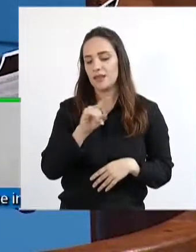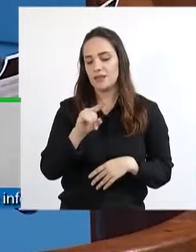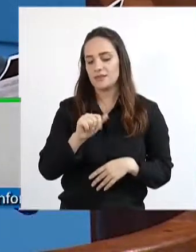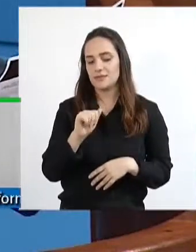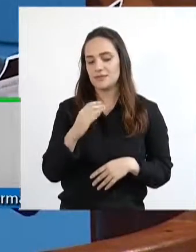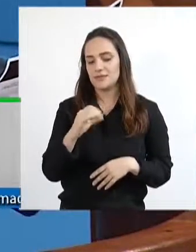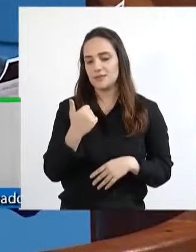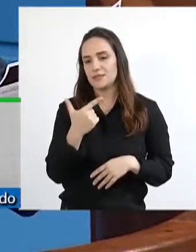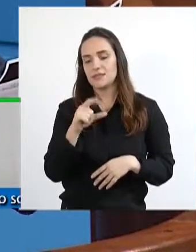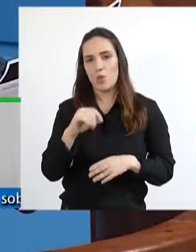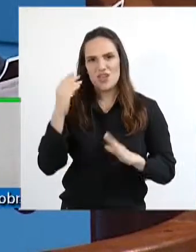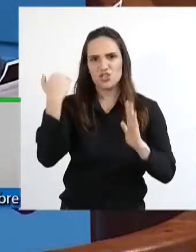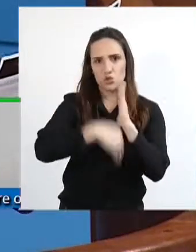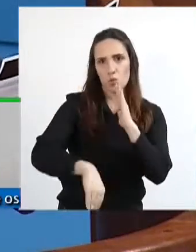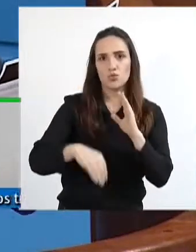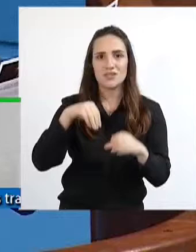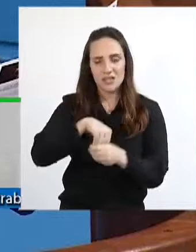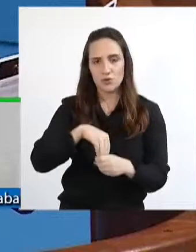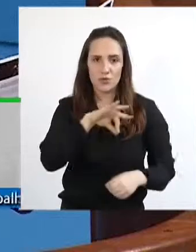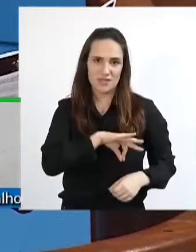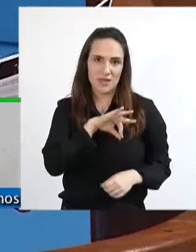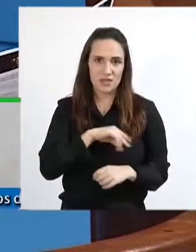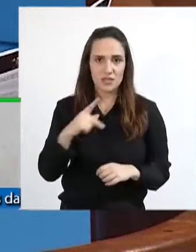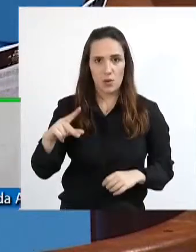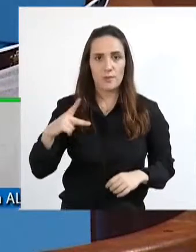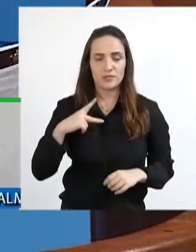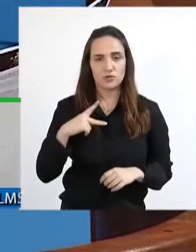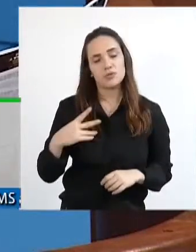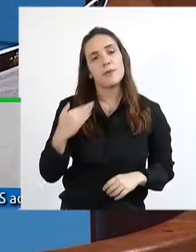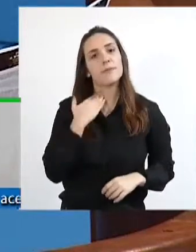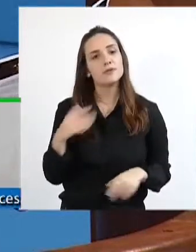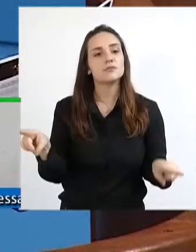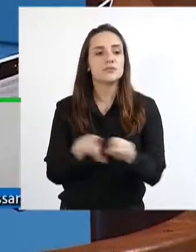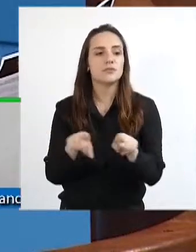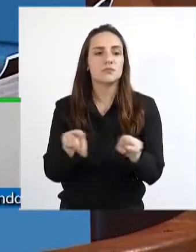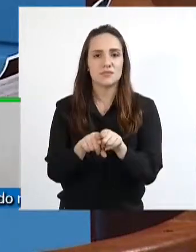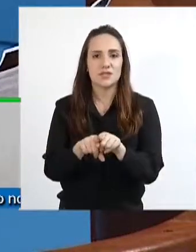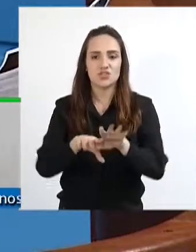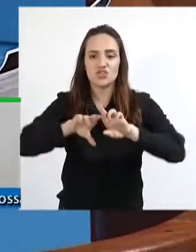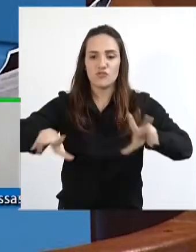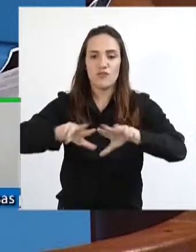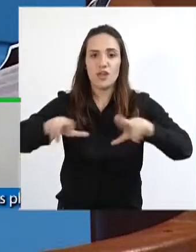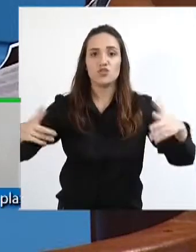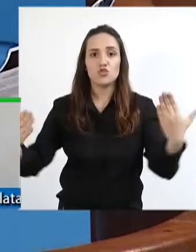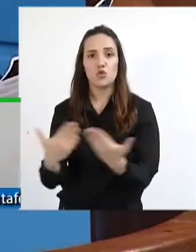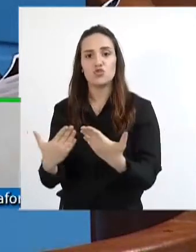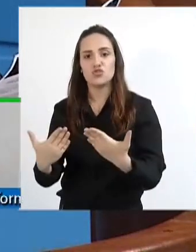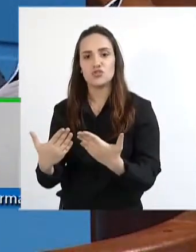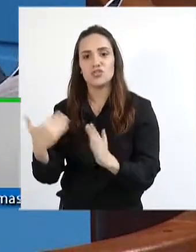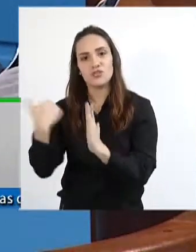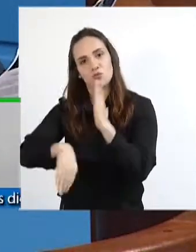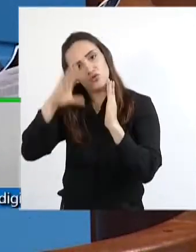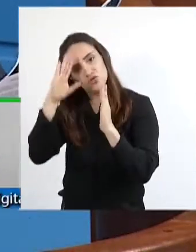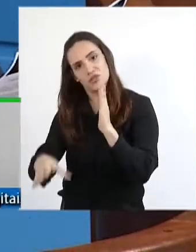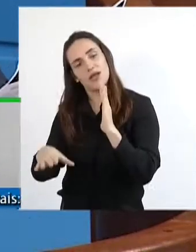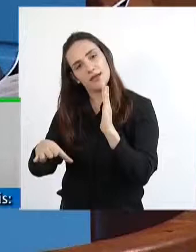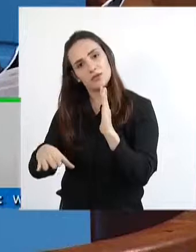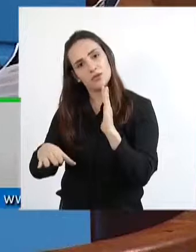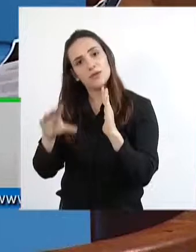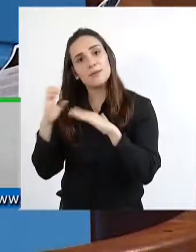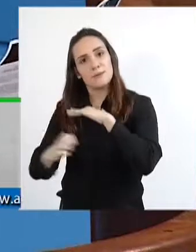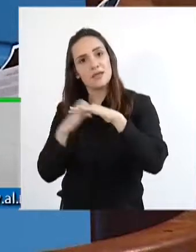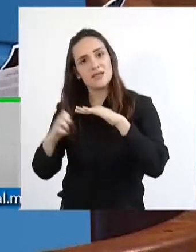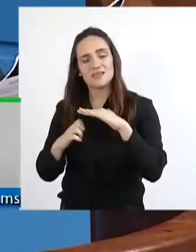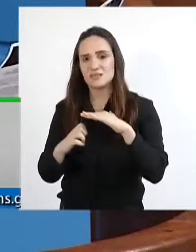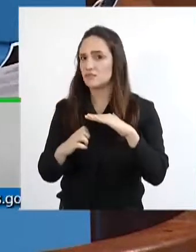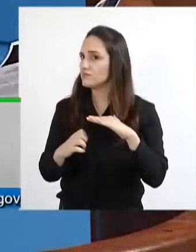a PEC 06, em detrimento do regime de repartição atualmente vigente, rompe com o princípio